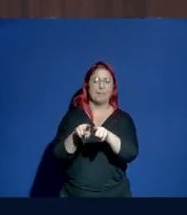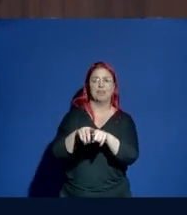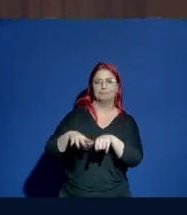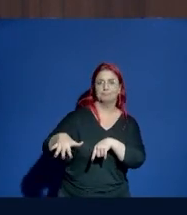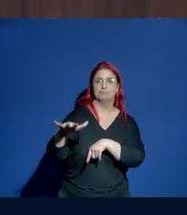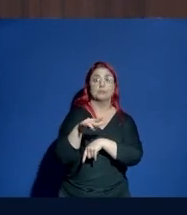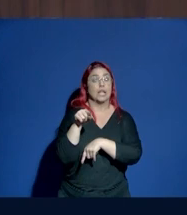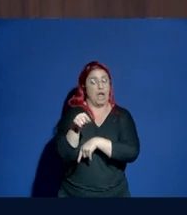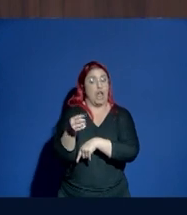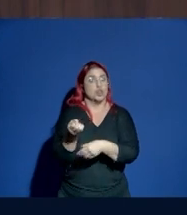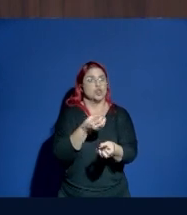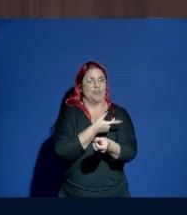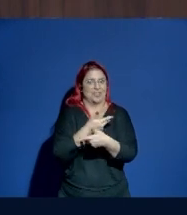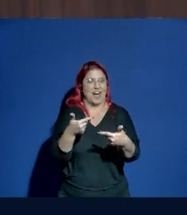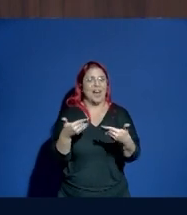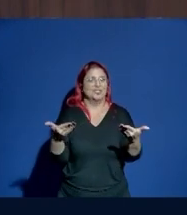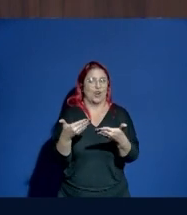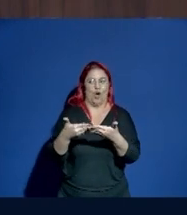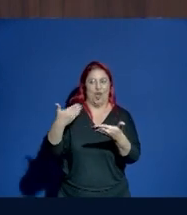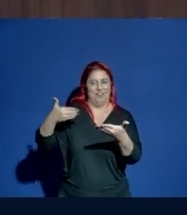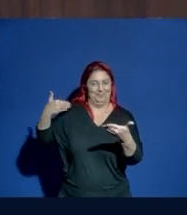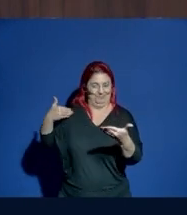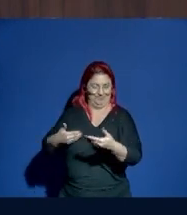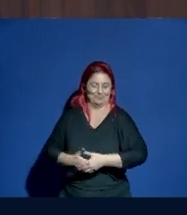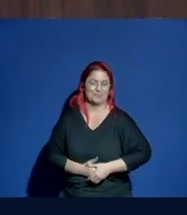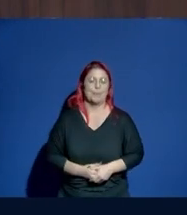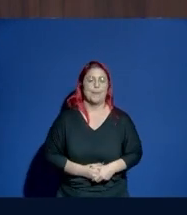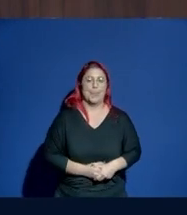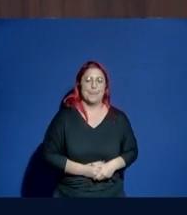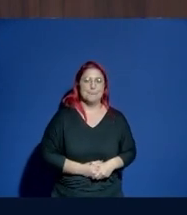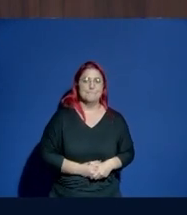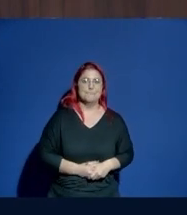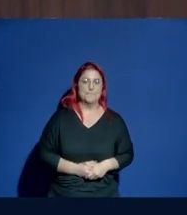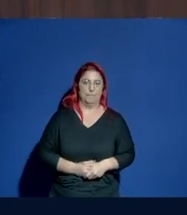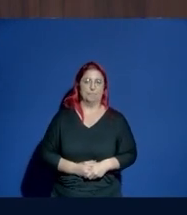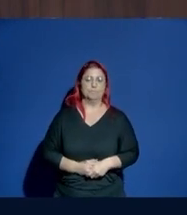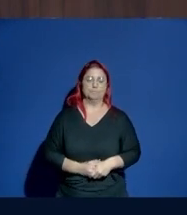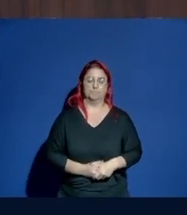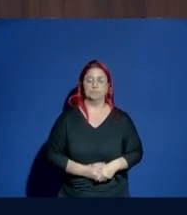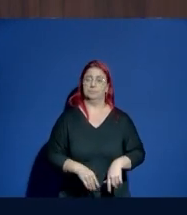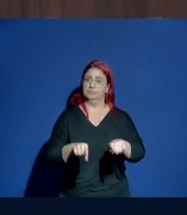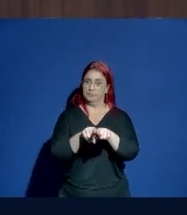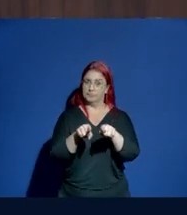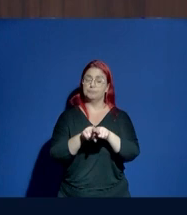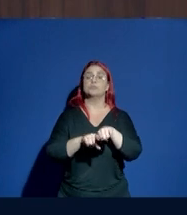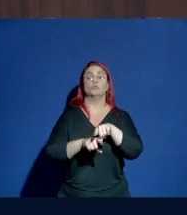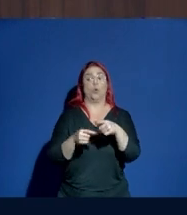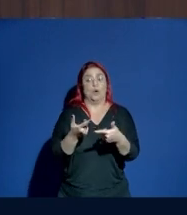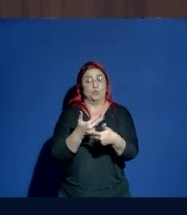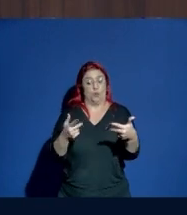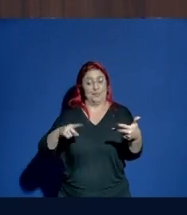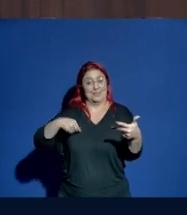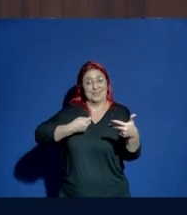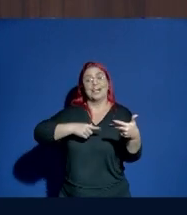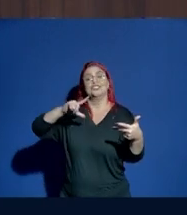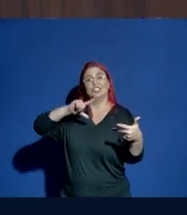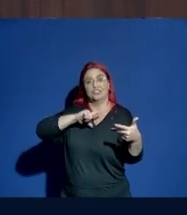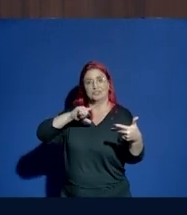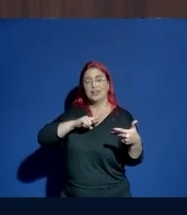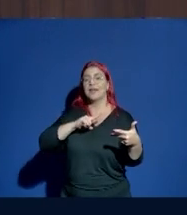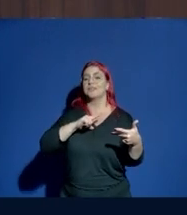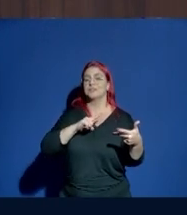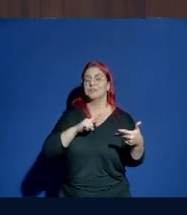de capitais que a grande novidade dos últimos anos e nós com os instrumentos legais que nós temos nós vamos promover a